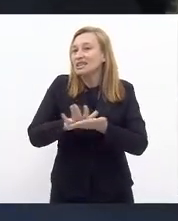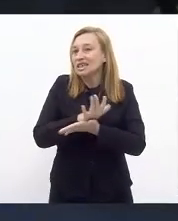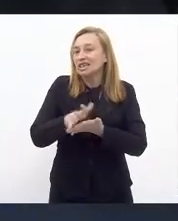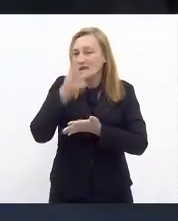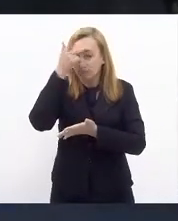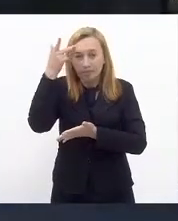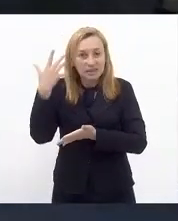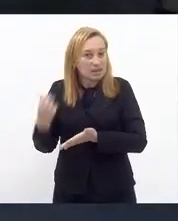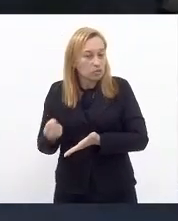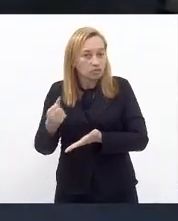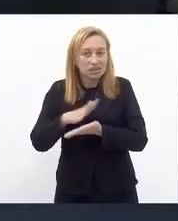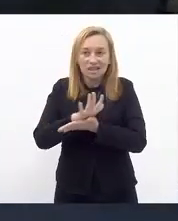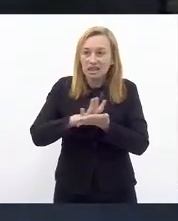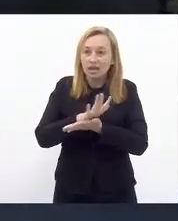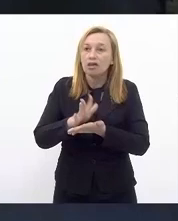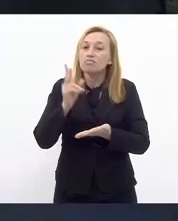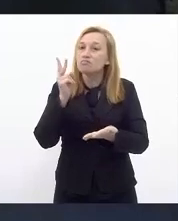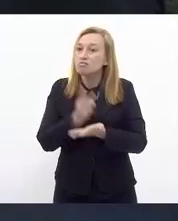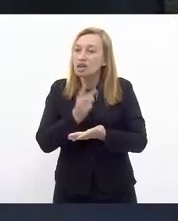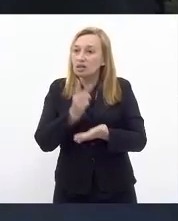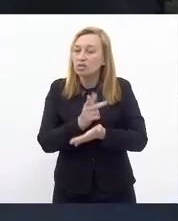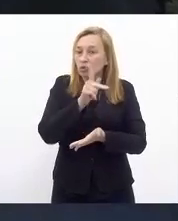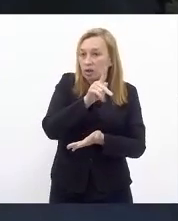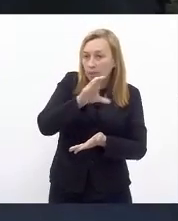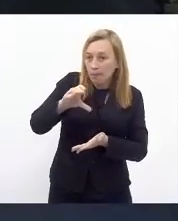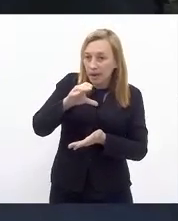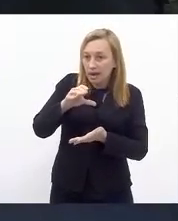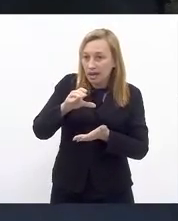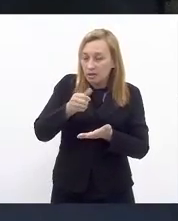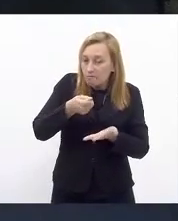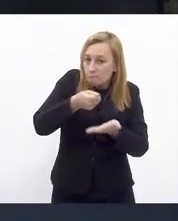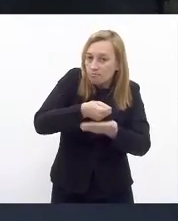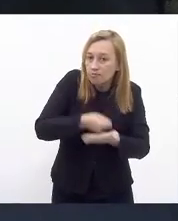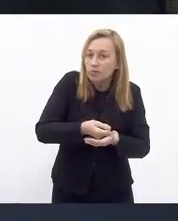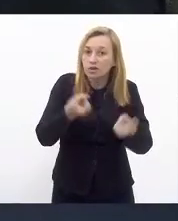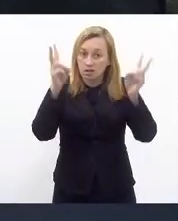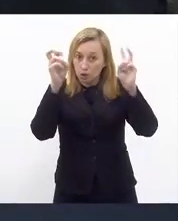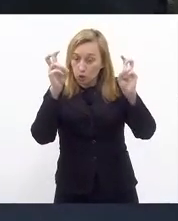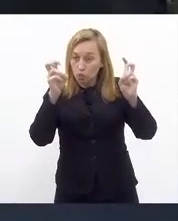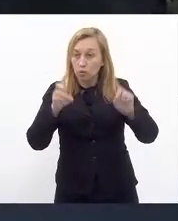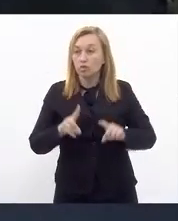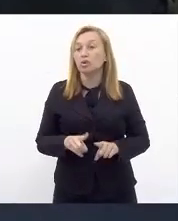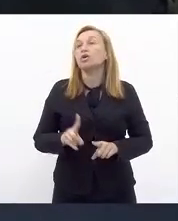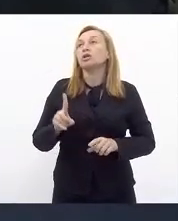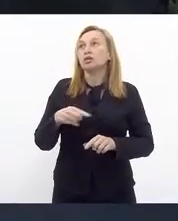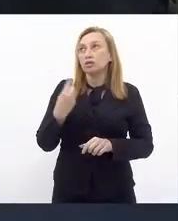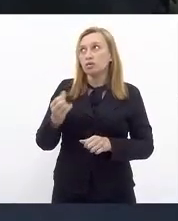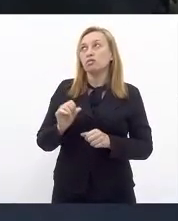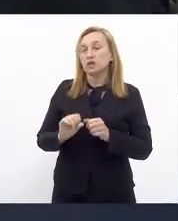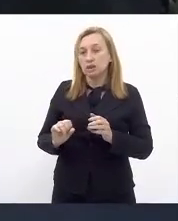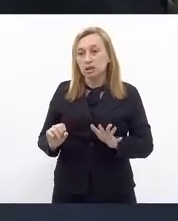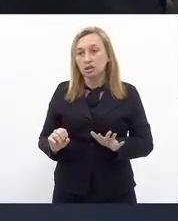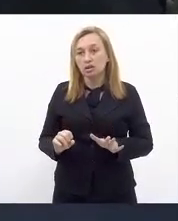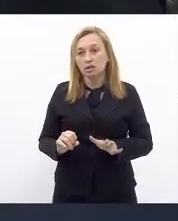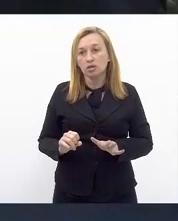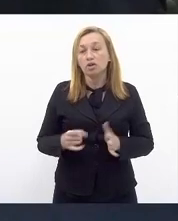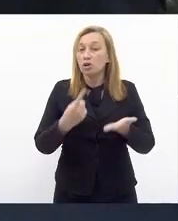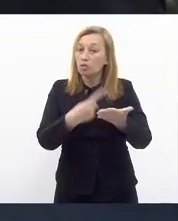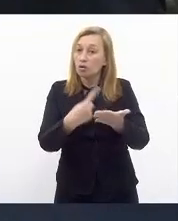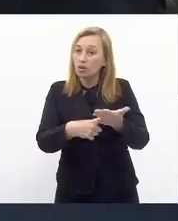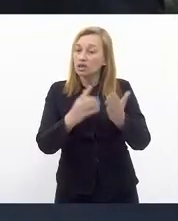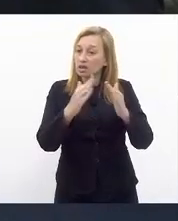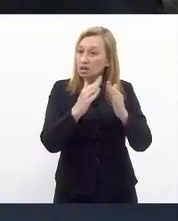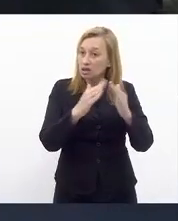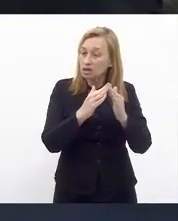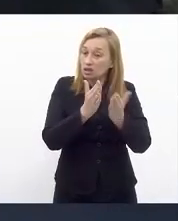mesmo quando a pé que nos impõem essa questão nós fizemos isso com o acordado na